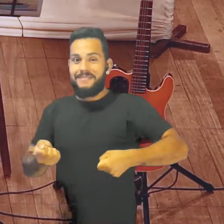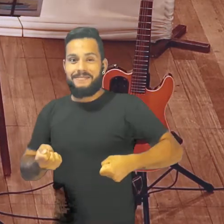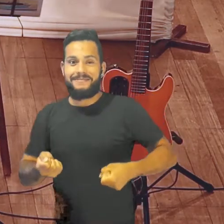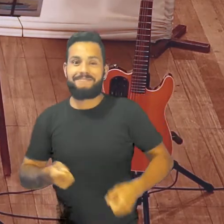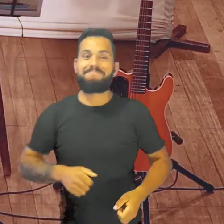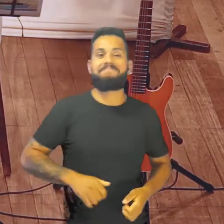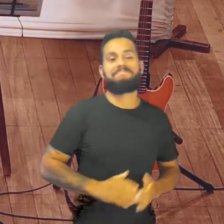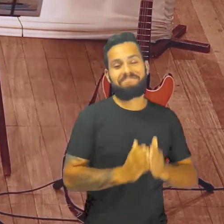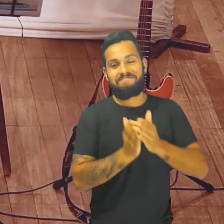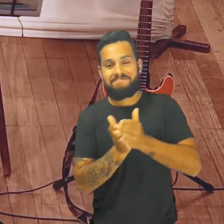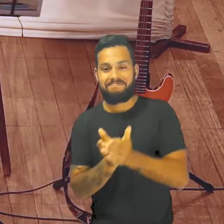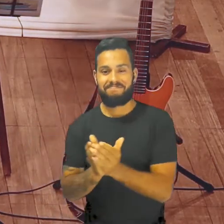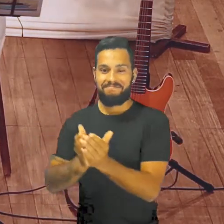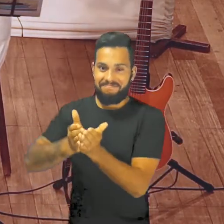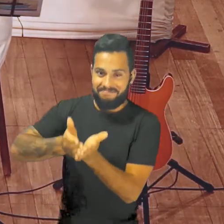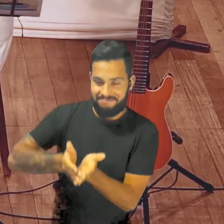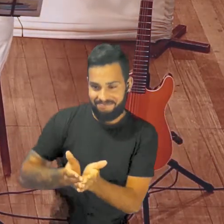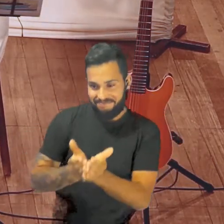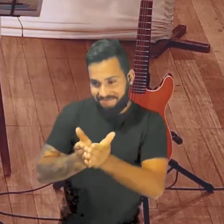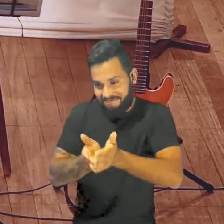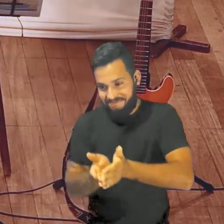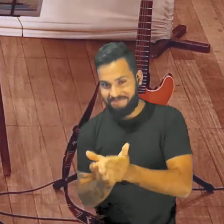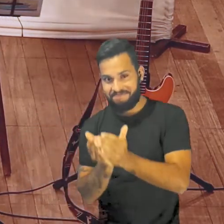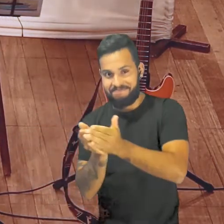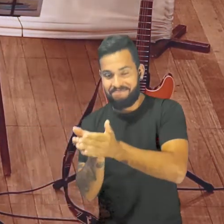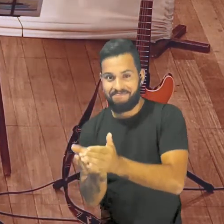lá, lá, lá, lá, lá, lá, lá, lá.